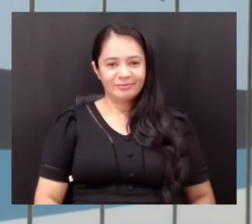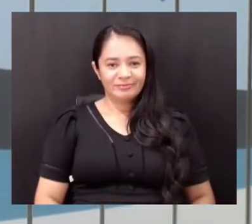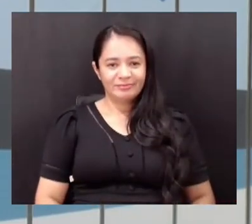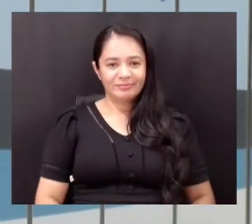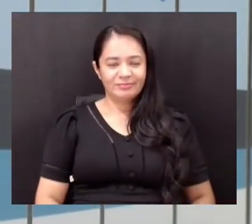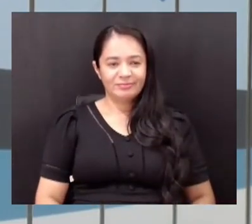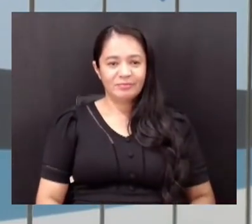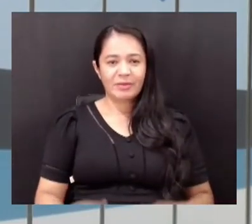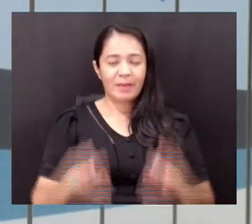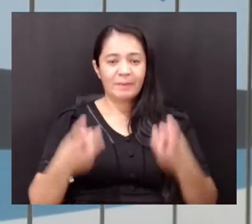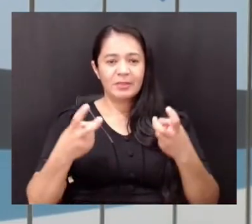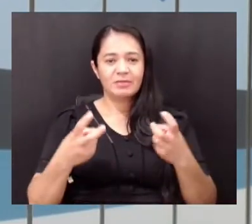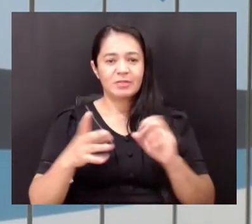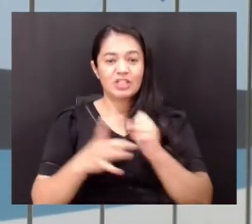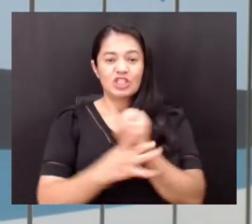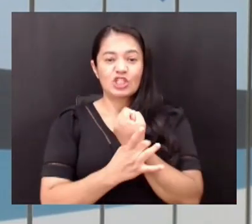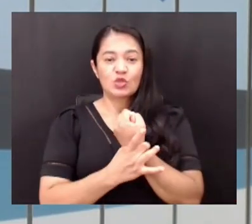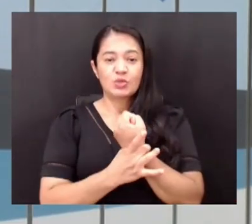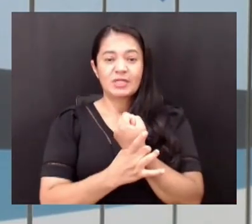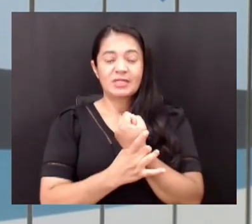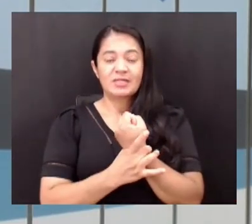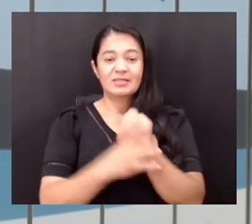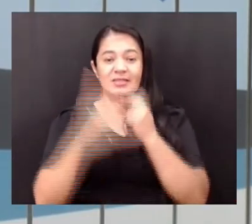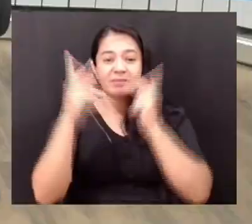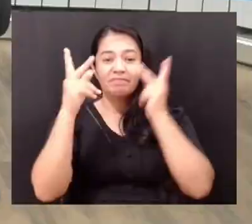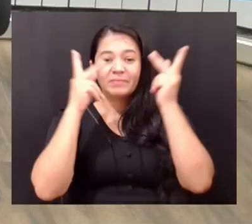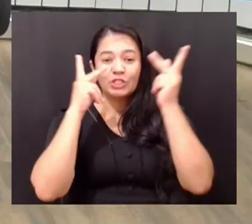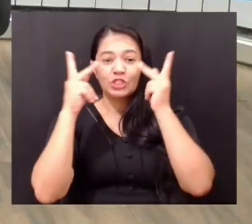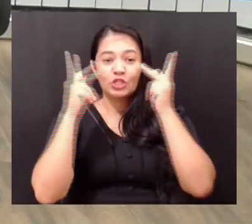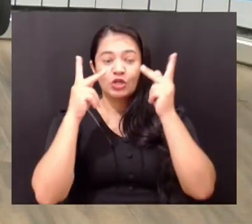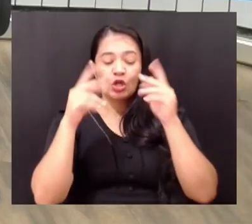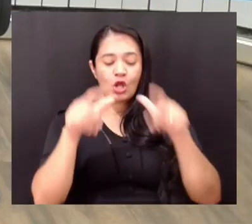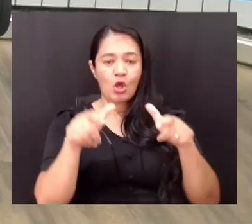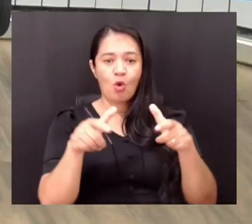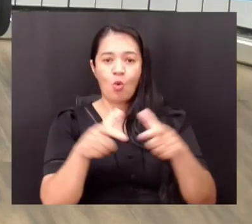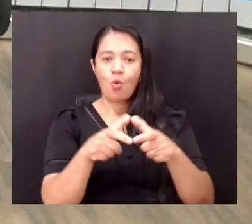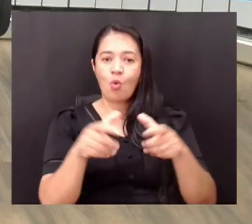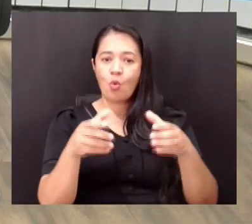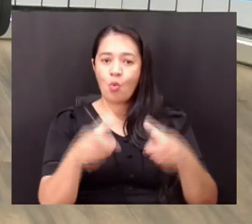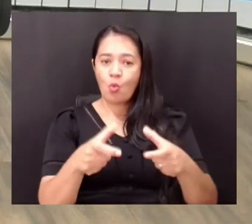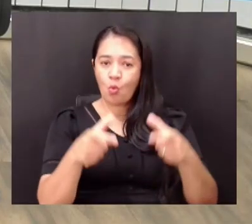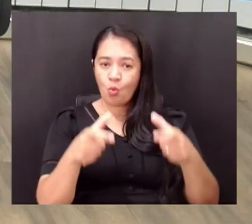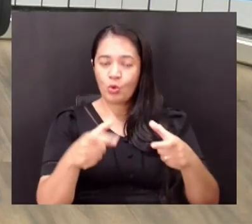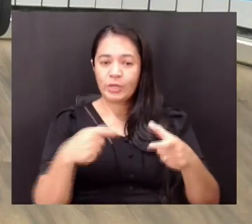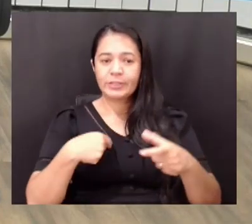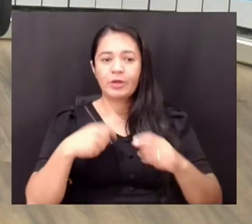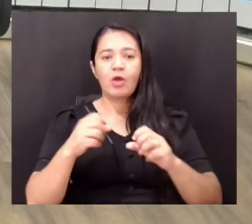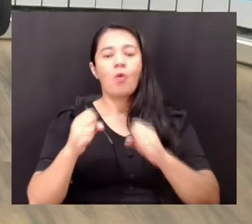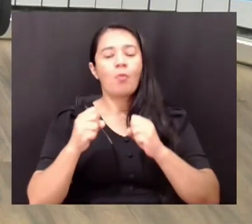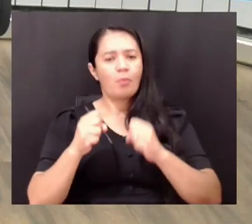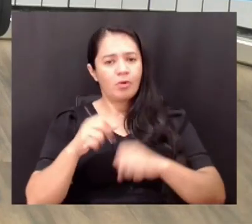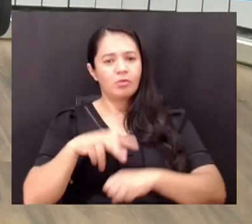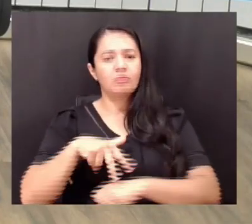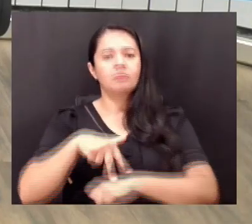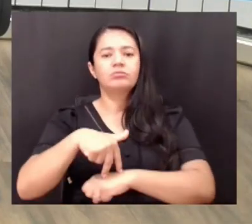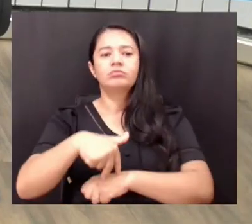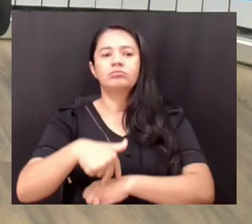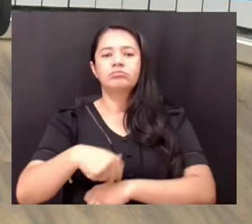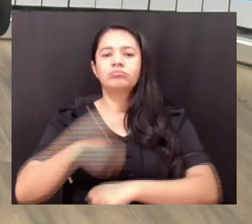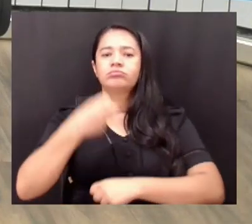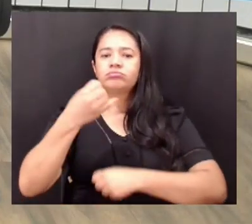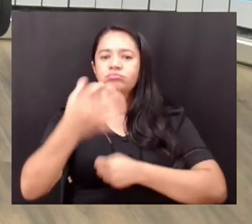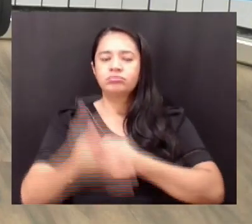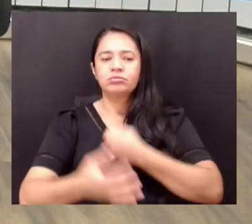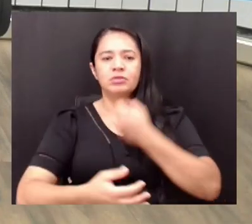segurança psicológica. É um ambiente em que eu posso me colocar, eu posso até falar coisa que